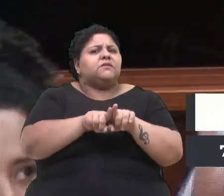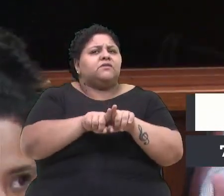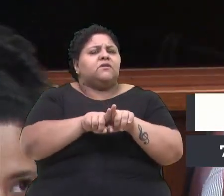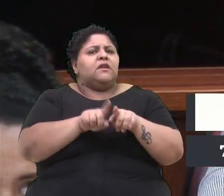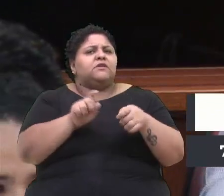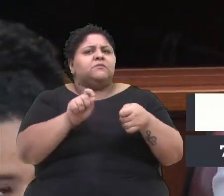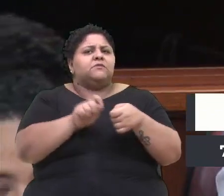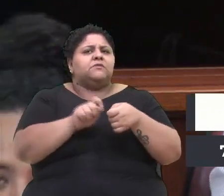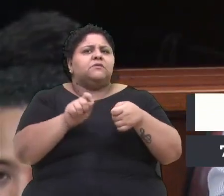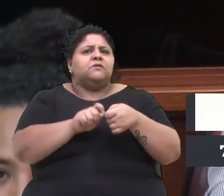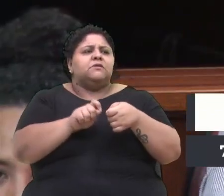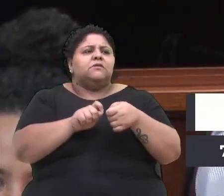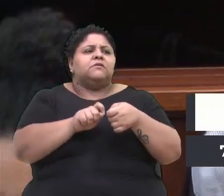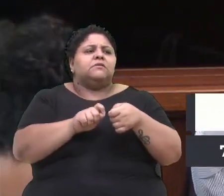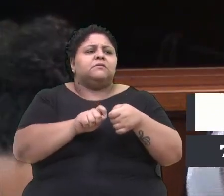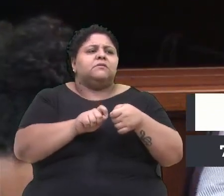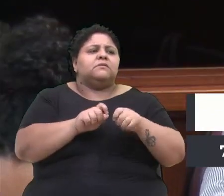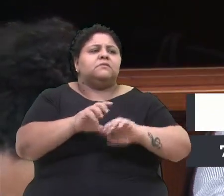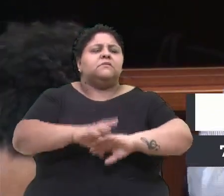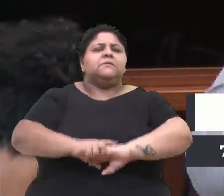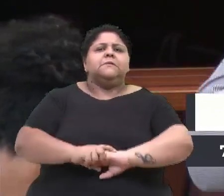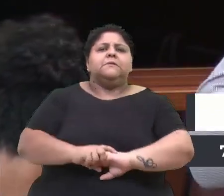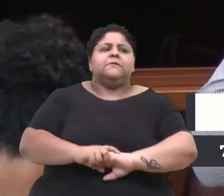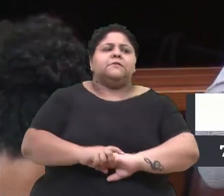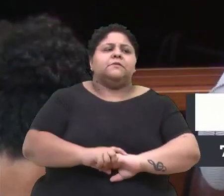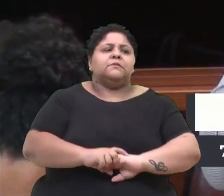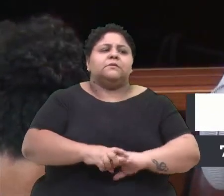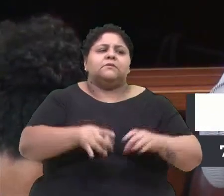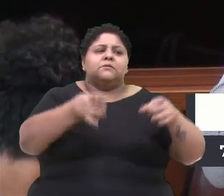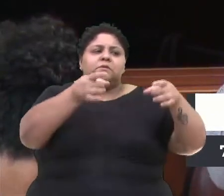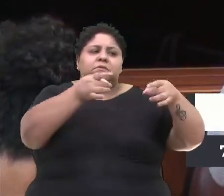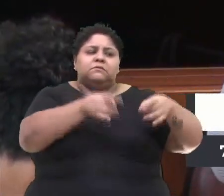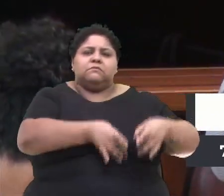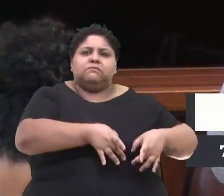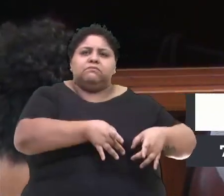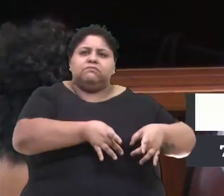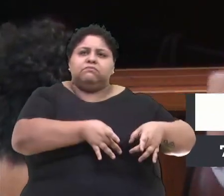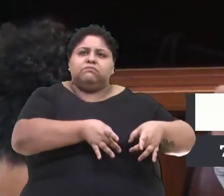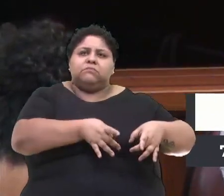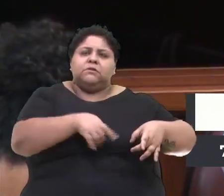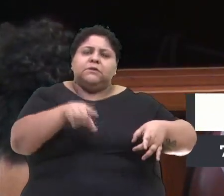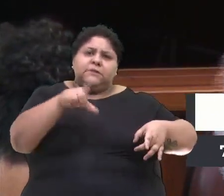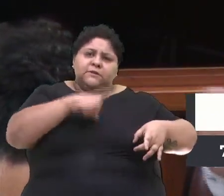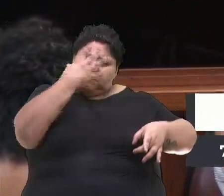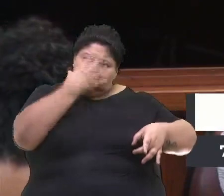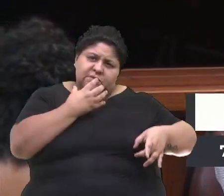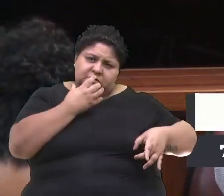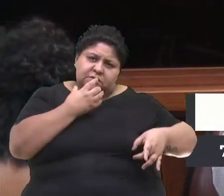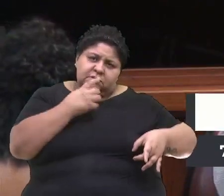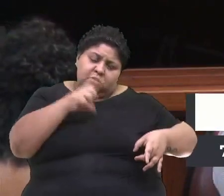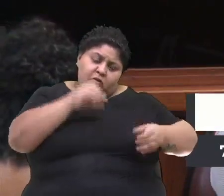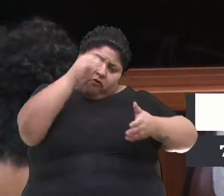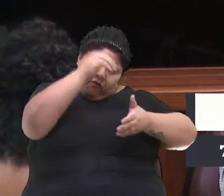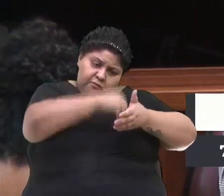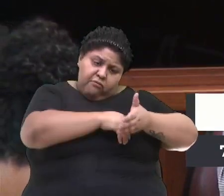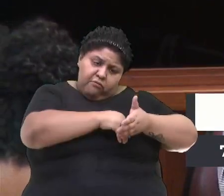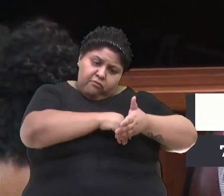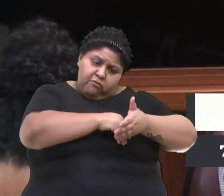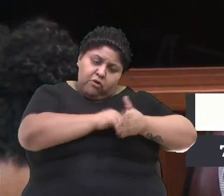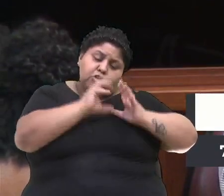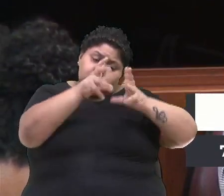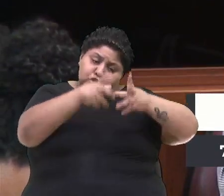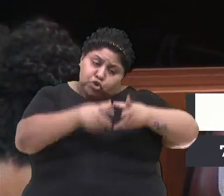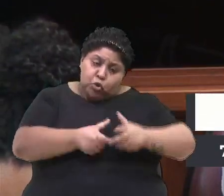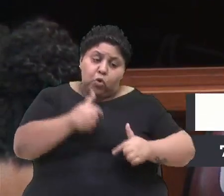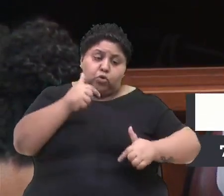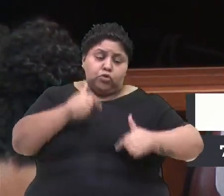discussão, e isso é algo muito sério. Eu tenho muita tranquilidade em votar nessa reposição de todos os trabalhadores